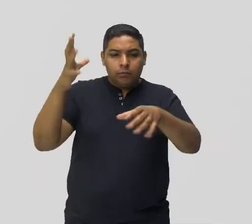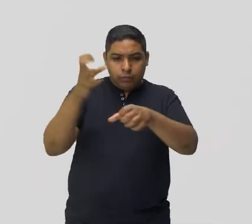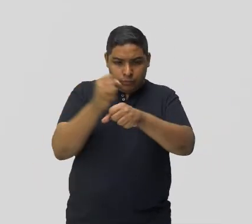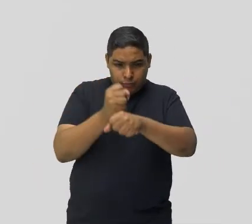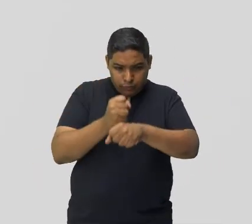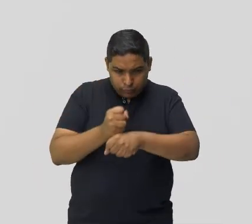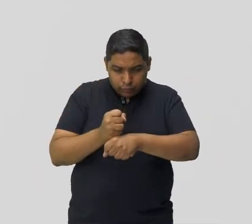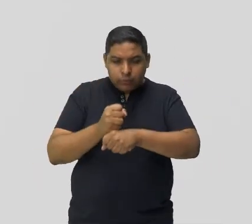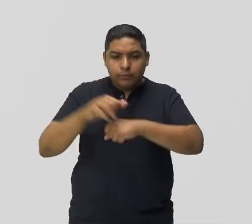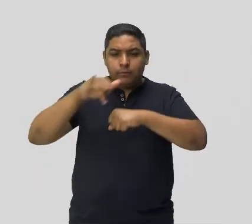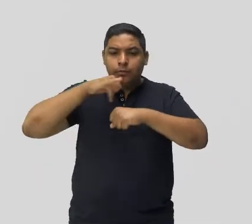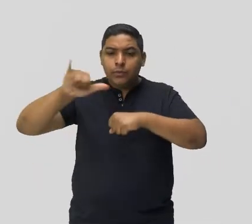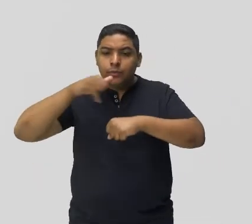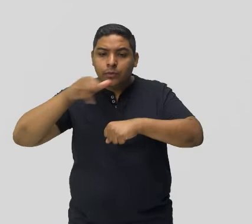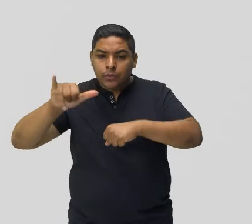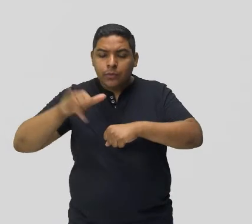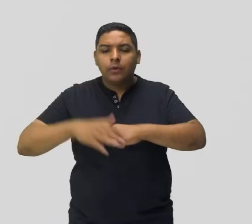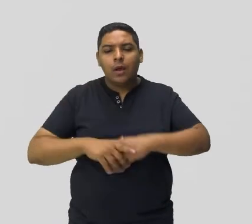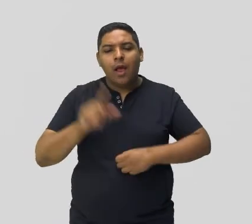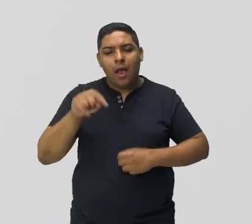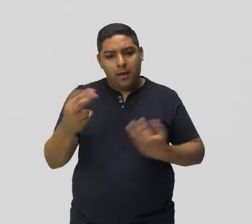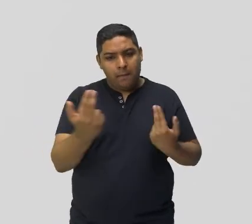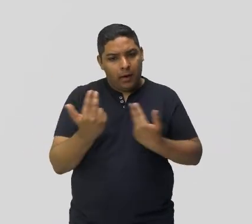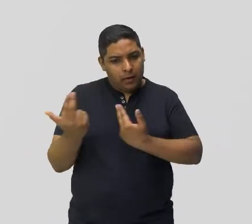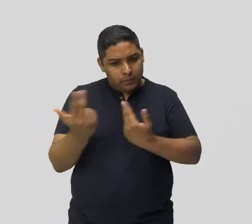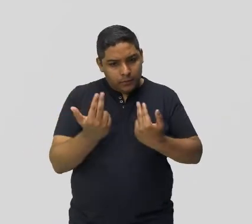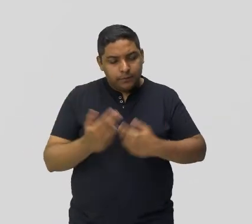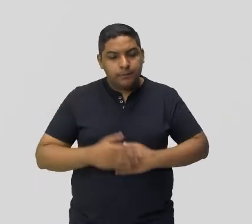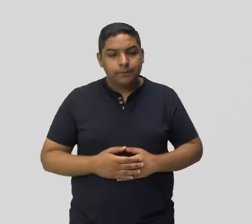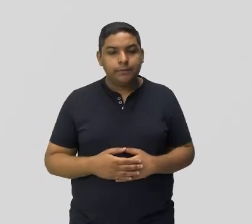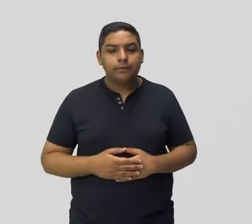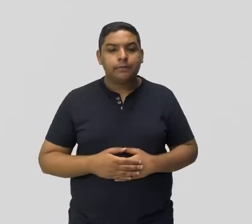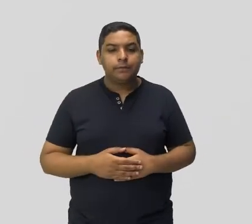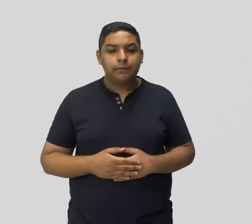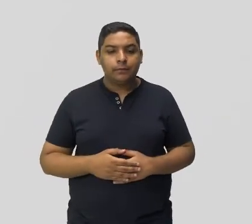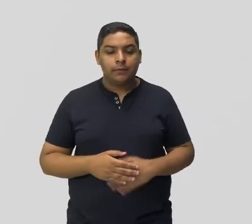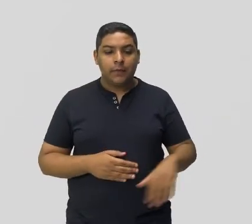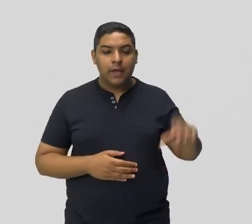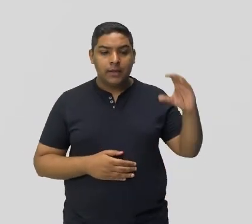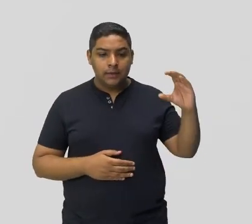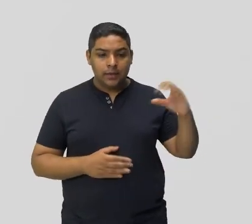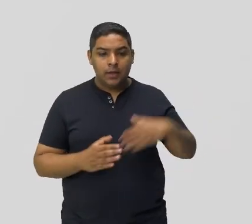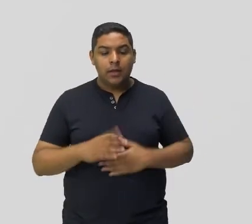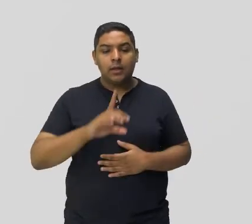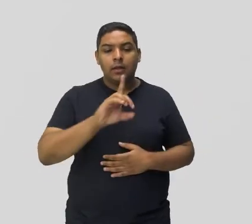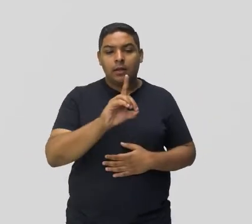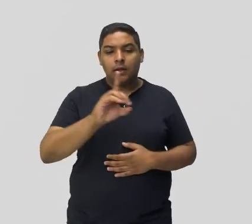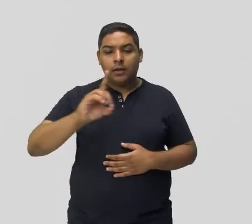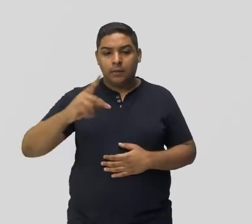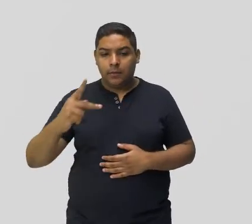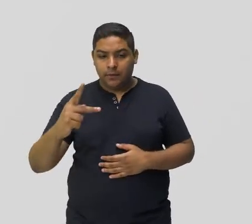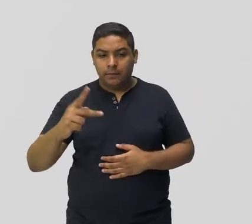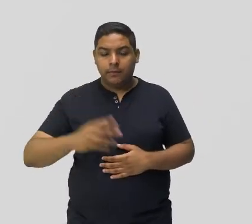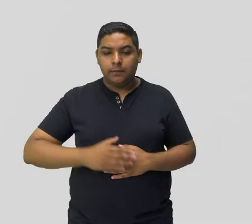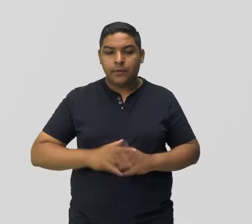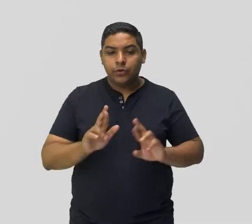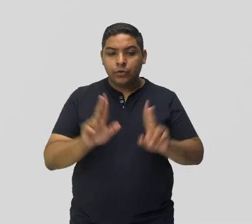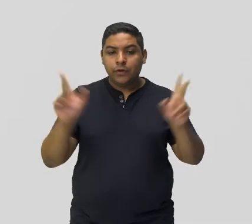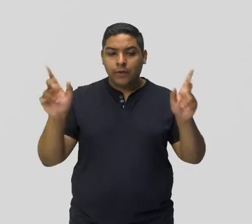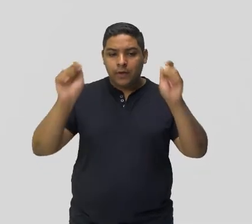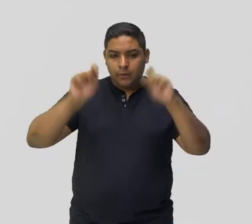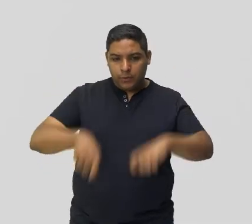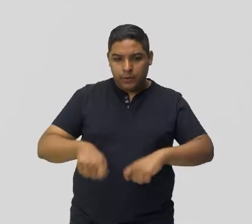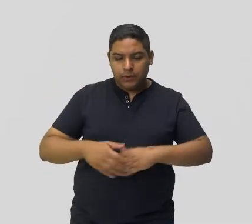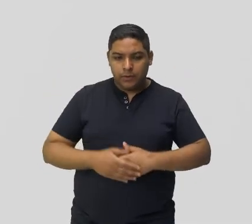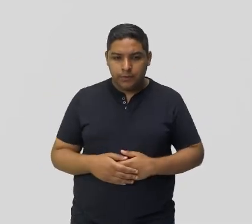Lembra, a carga é a mesma. E ele quer a diferença de potencial em cada capacitor. Vamos lá. Vamos calcular